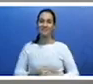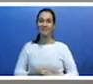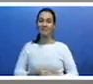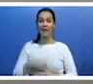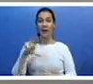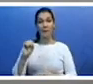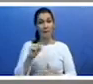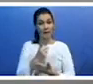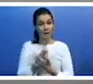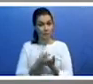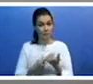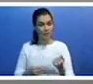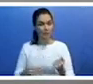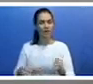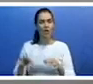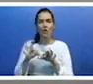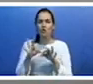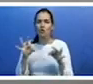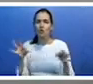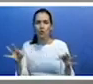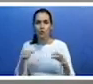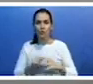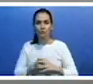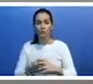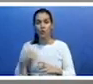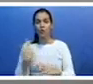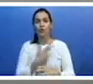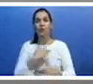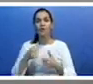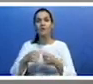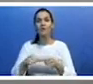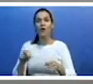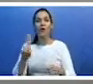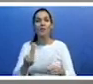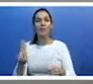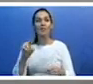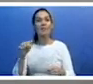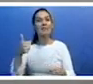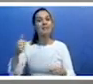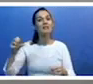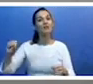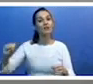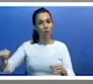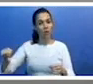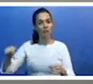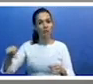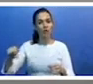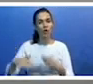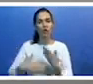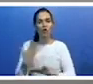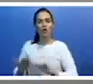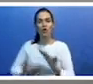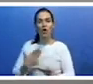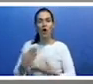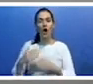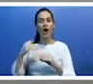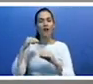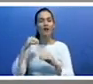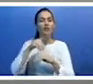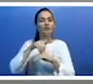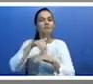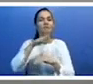a sua apostila, o seu estojo. Estamos na unidade 19, a troca de mensagens através do tempo,